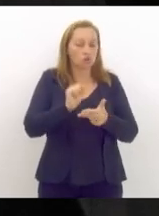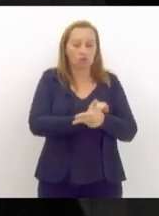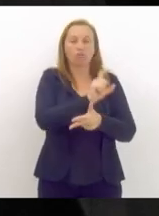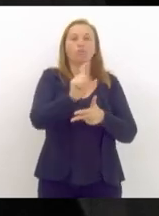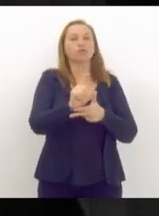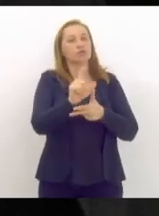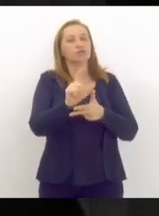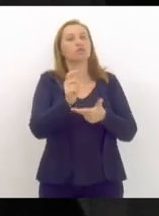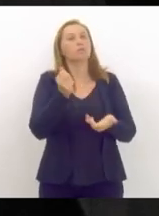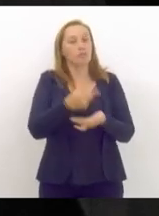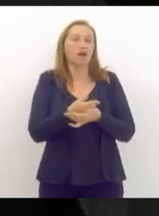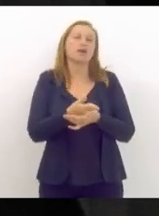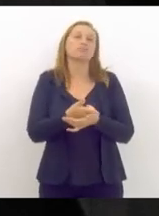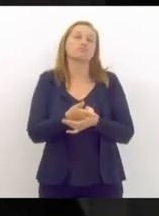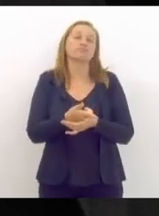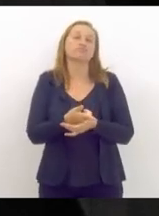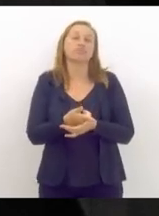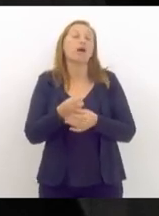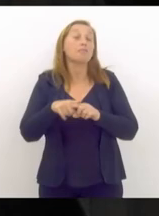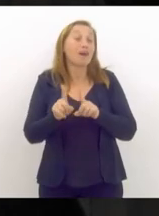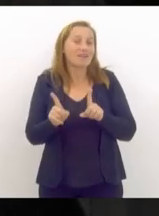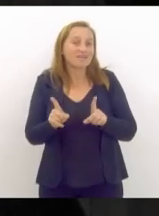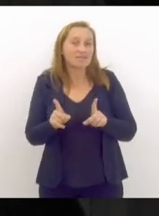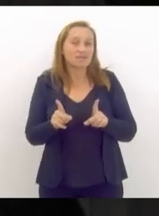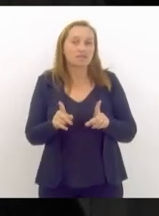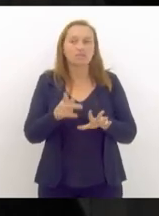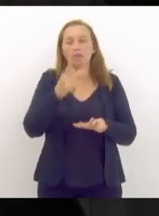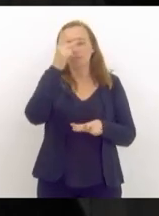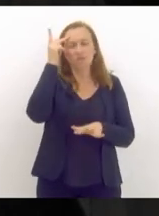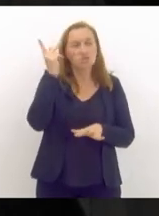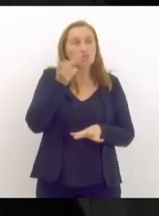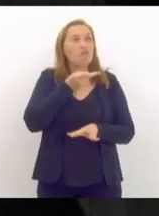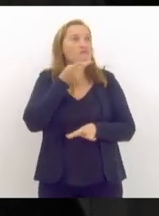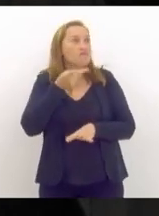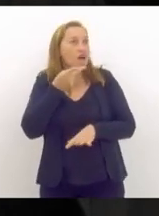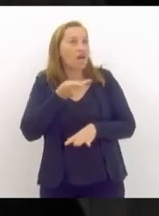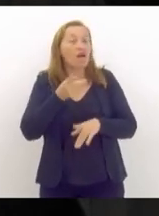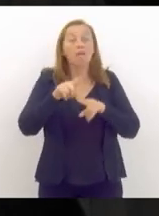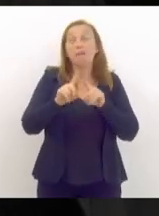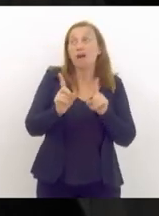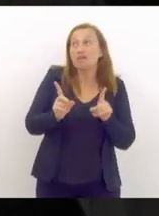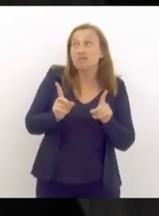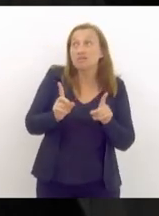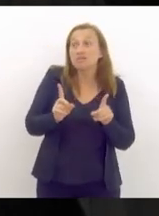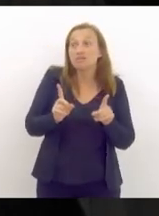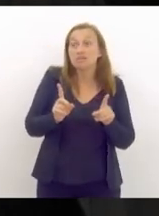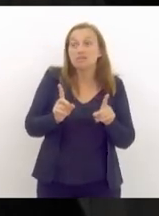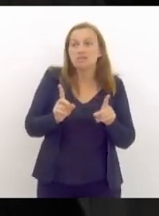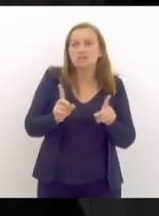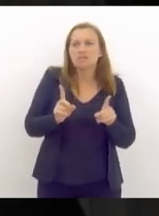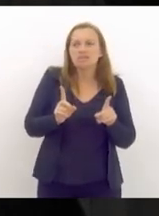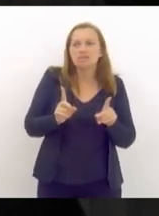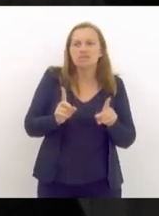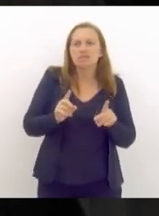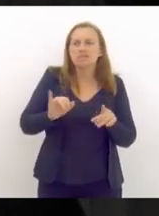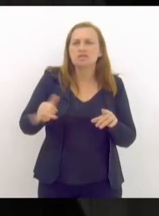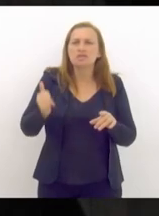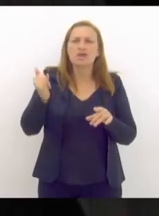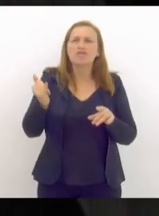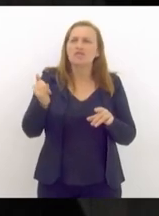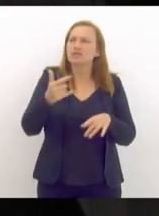Executivo. Mas aí alguém pode dizer o seguinte, bom, mas e a inflação